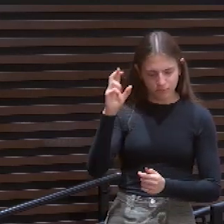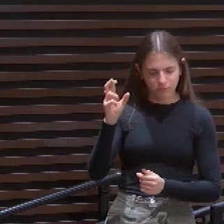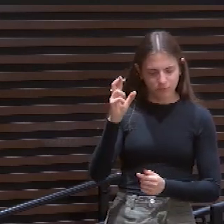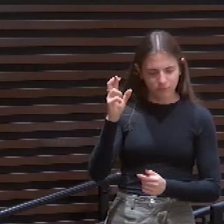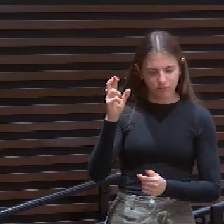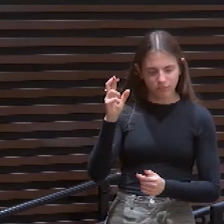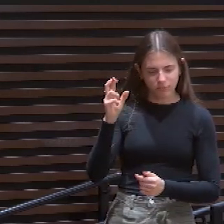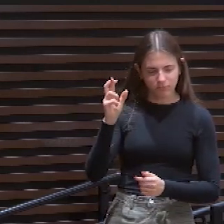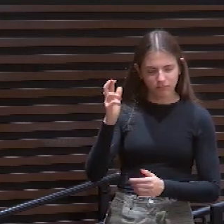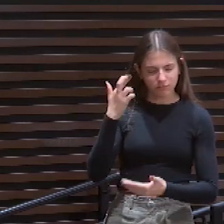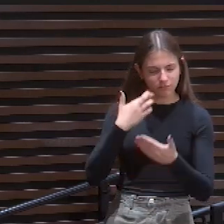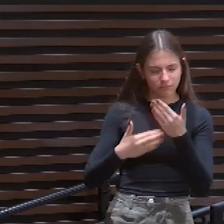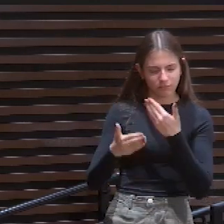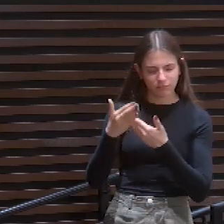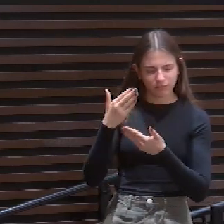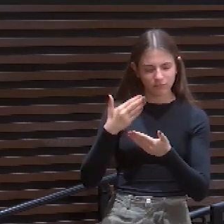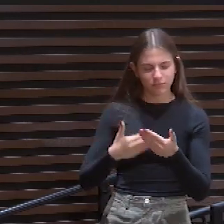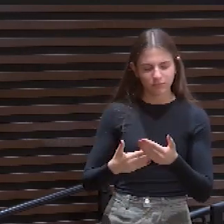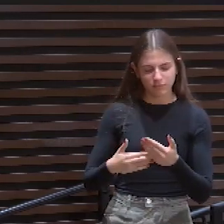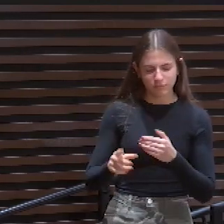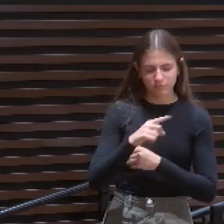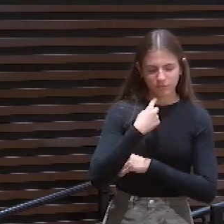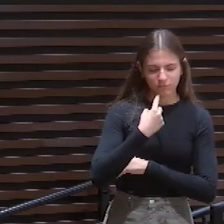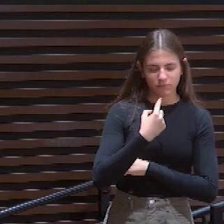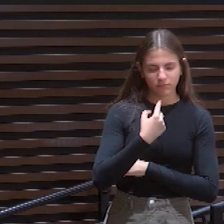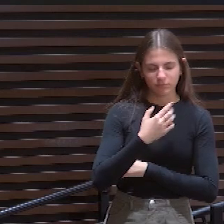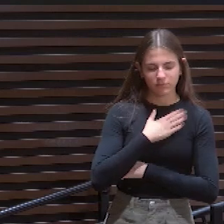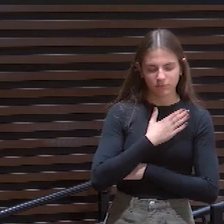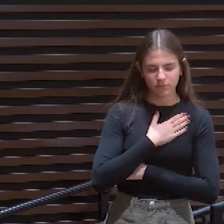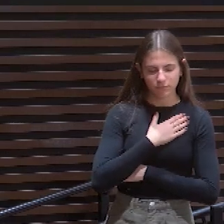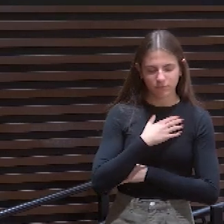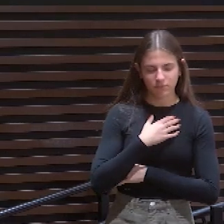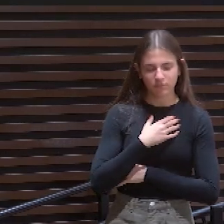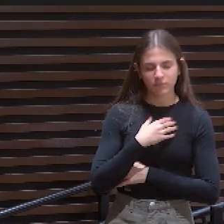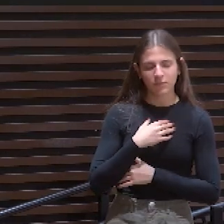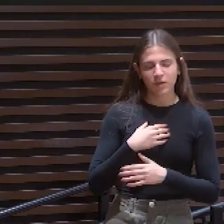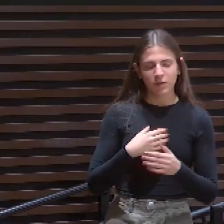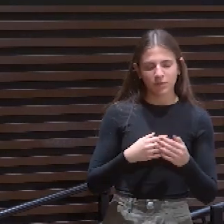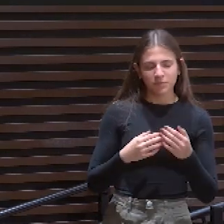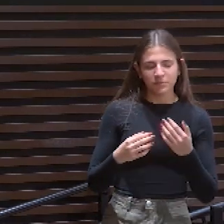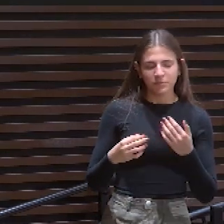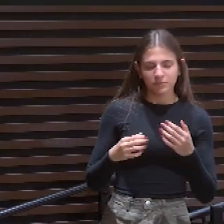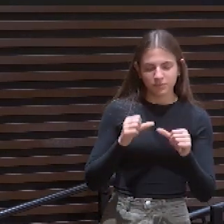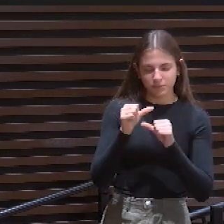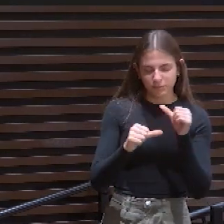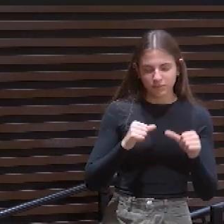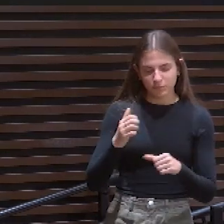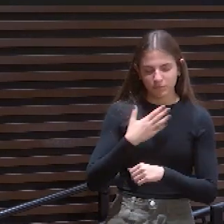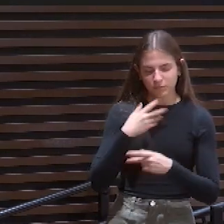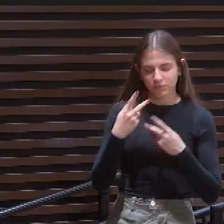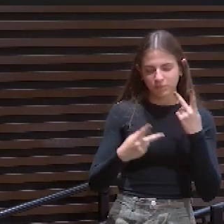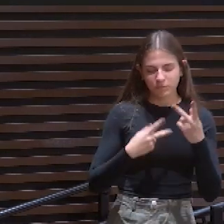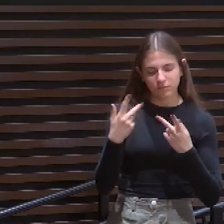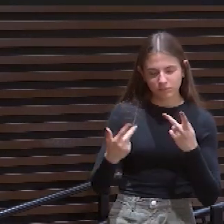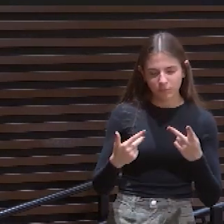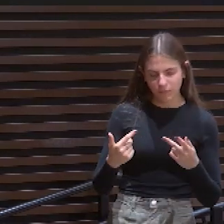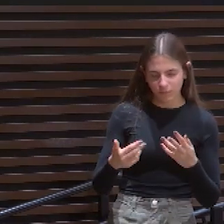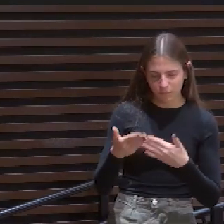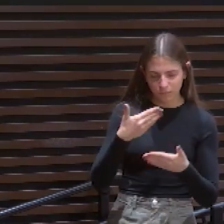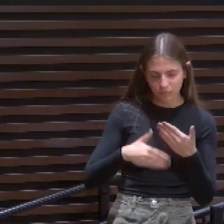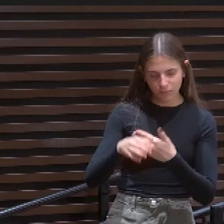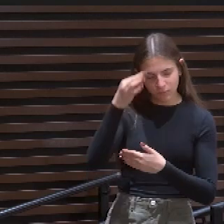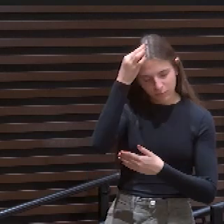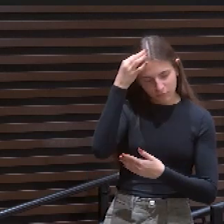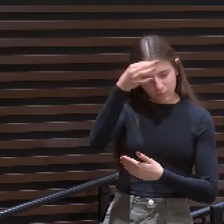partir de mim, ó Deus, corrija a minha fala, ó Deus. Permita-me, Senhor, por meio do teu Santo